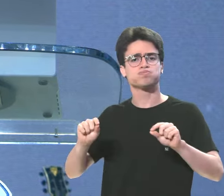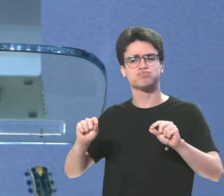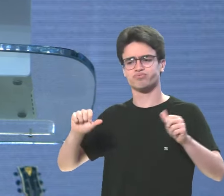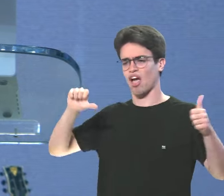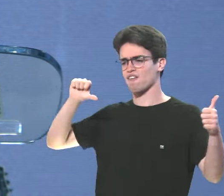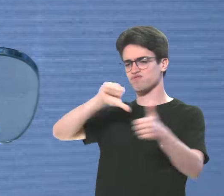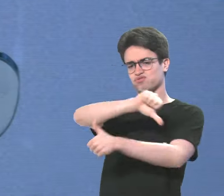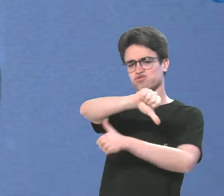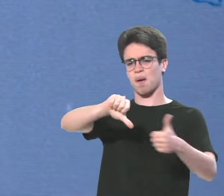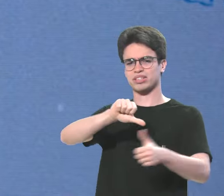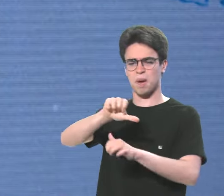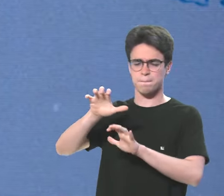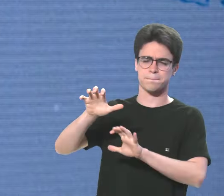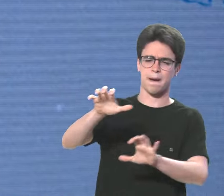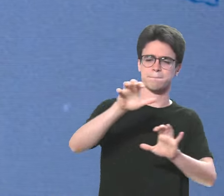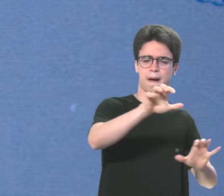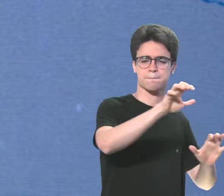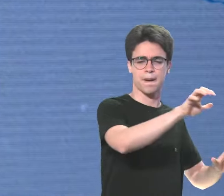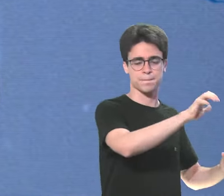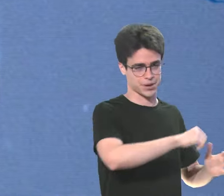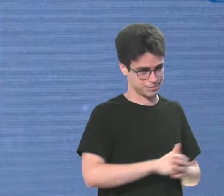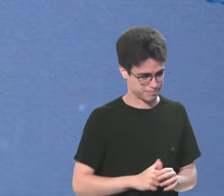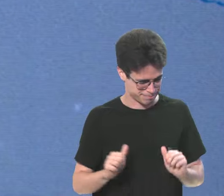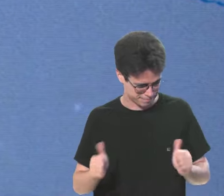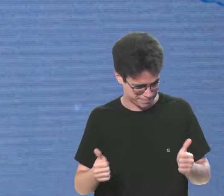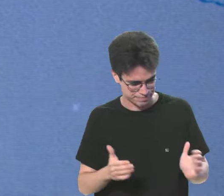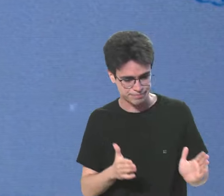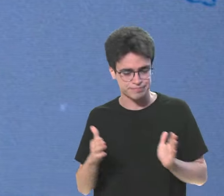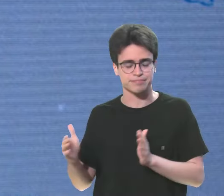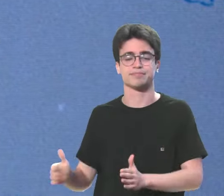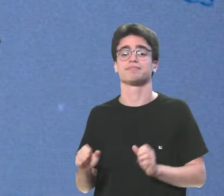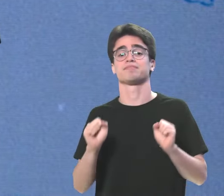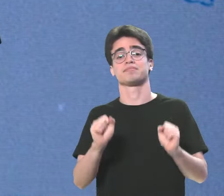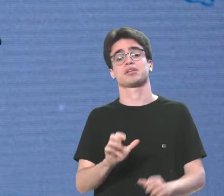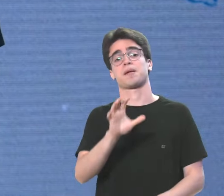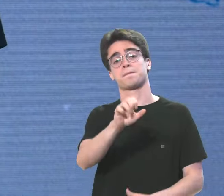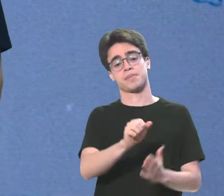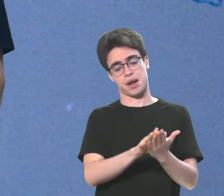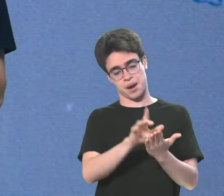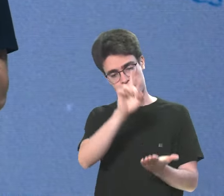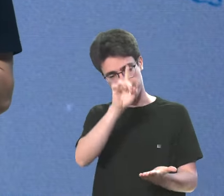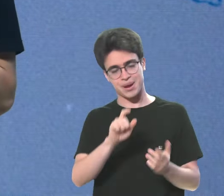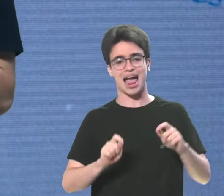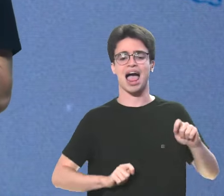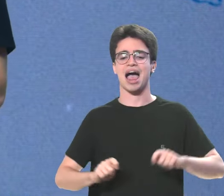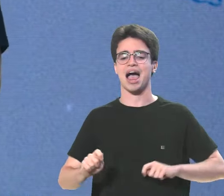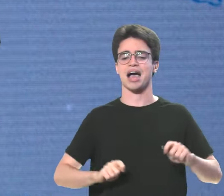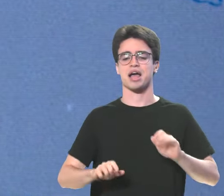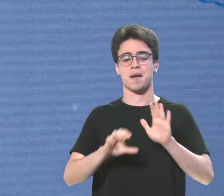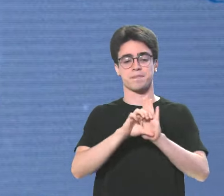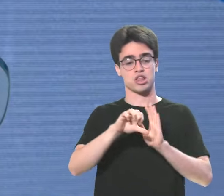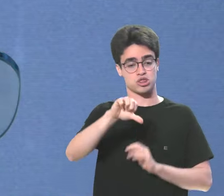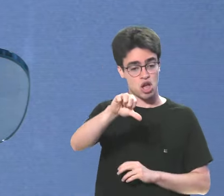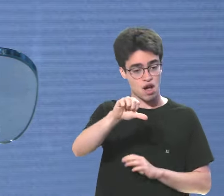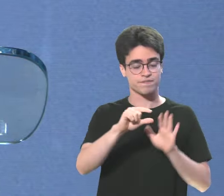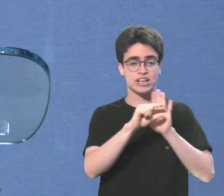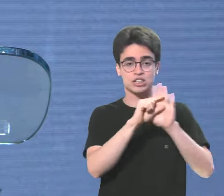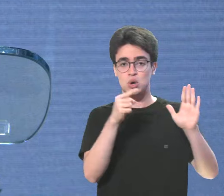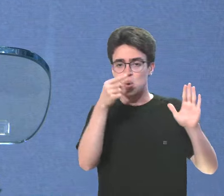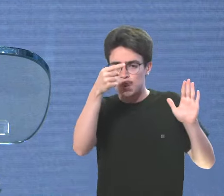informações tá então abre a tua Bíblia aí comigo em Atos 9 a gente vai ler do versículo 1 até o